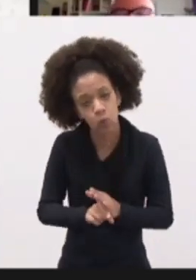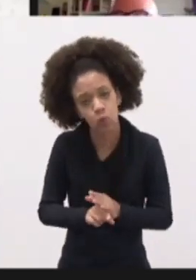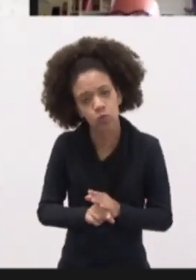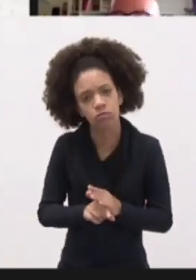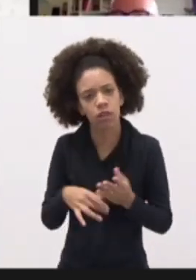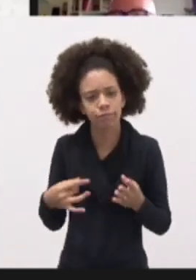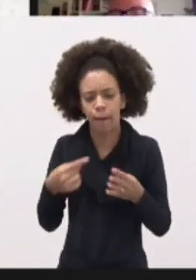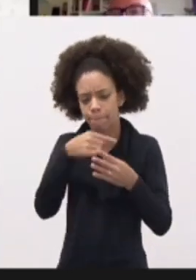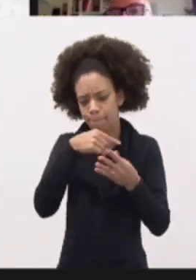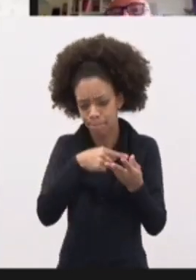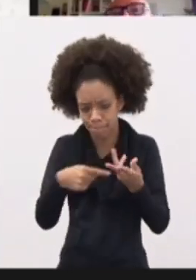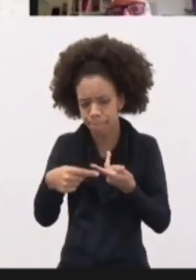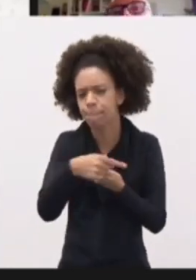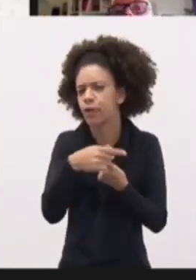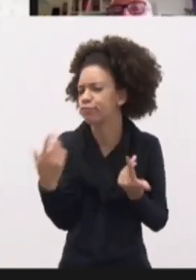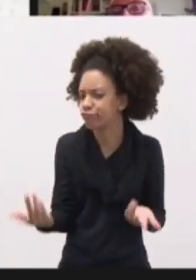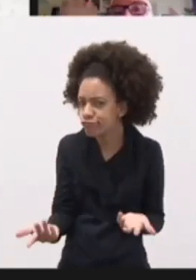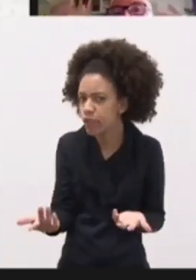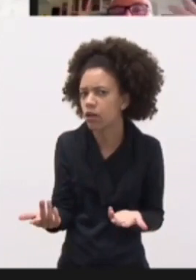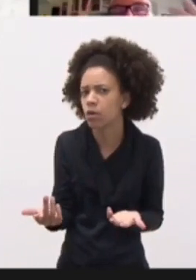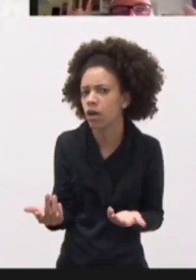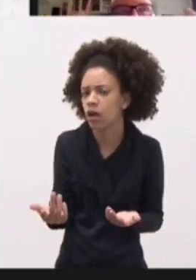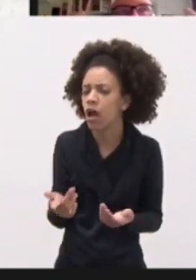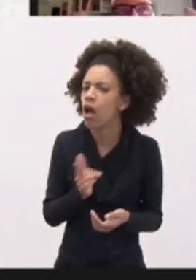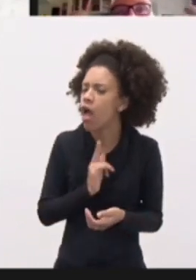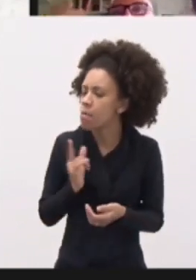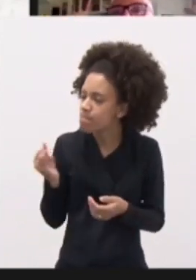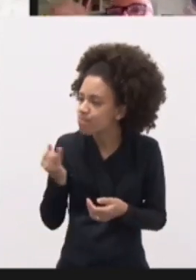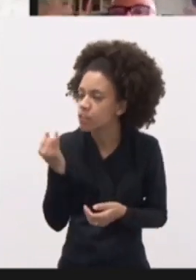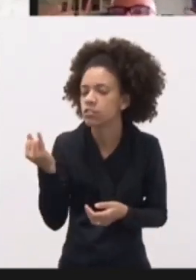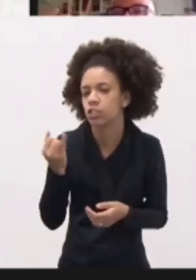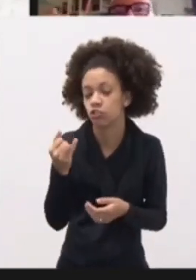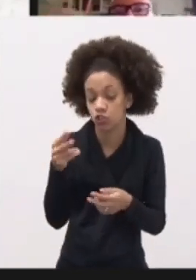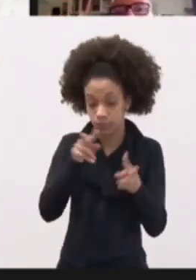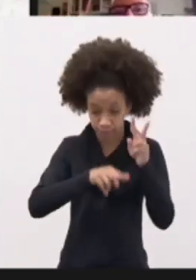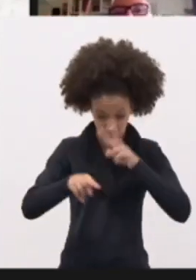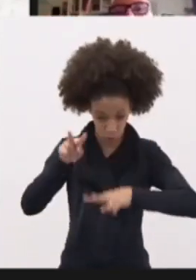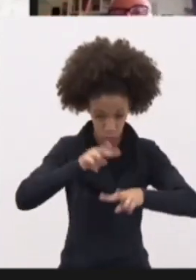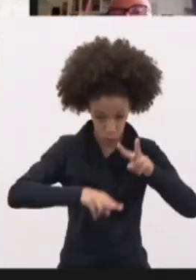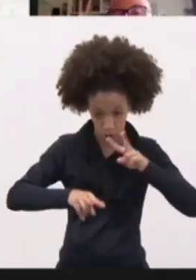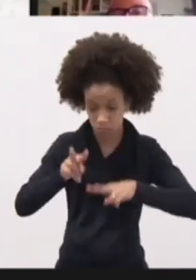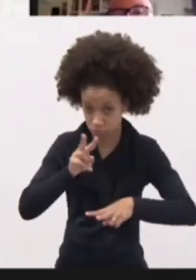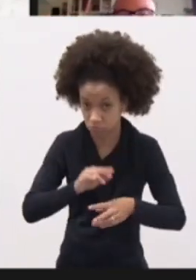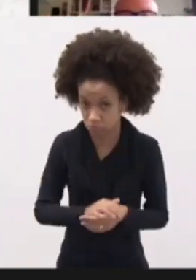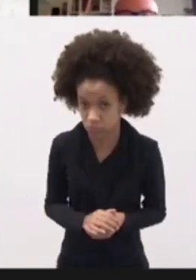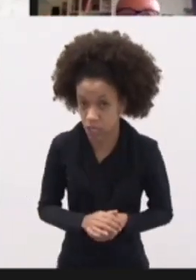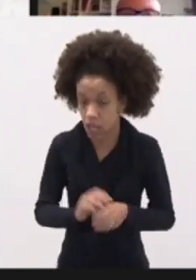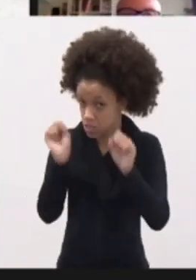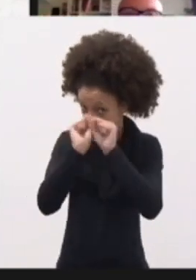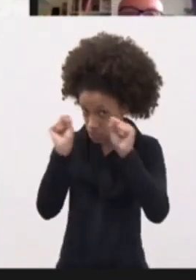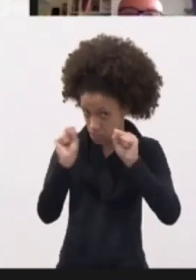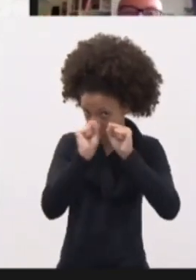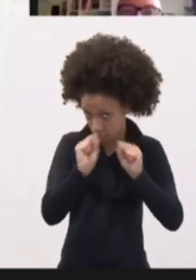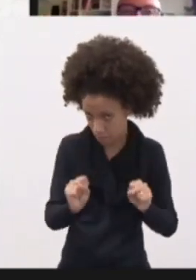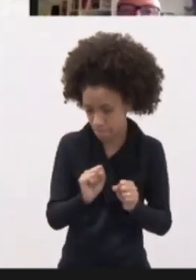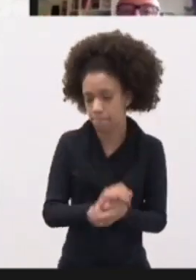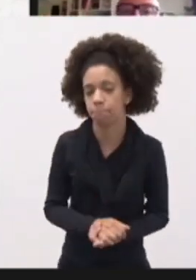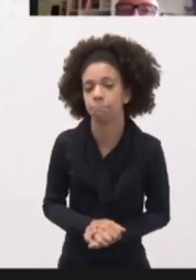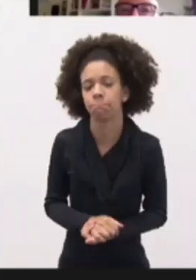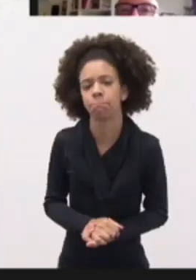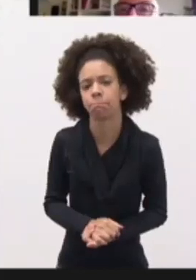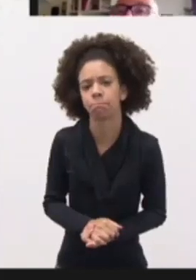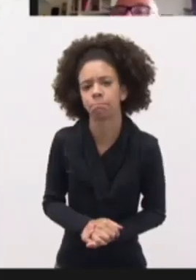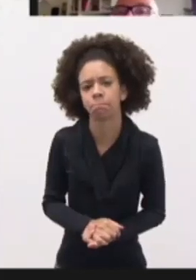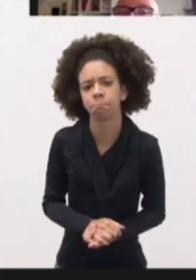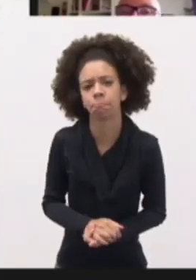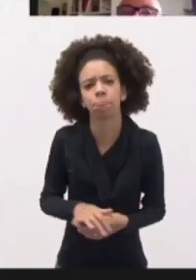perguntas descritivas, né? É super visual, geralmente, essas plataformas, né?